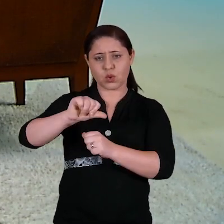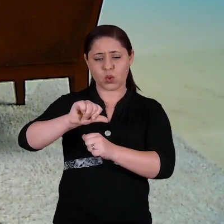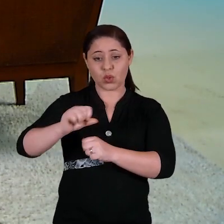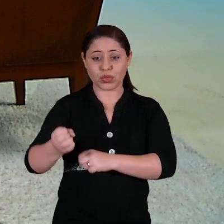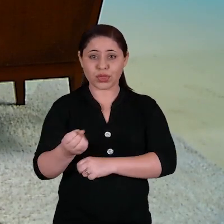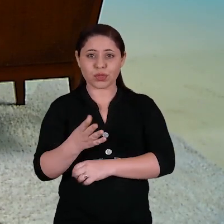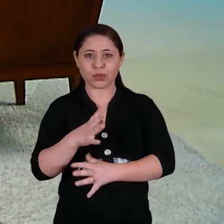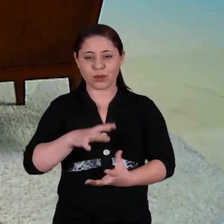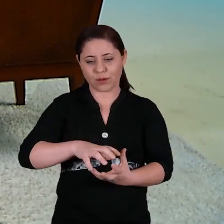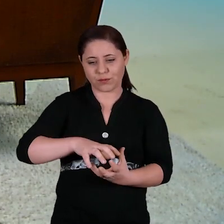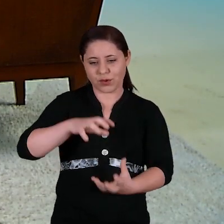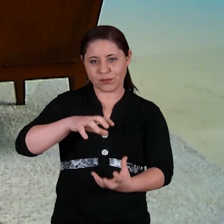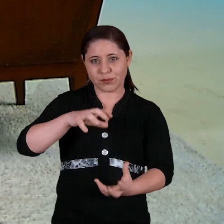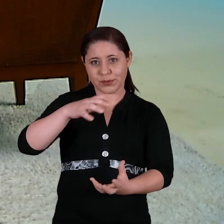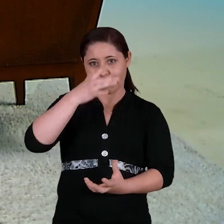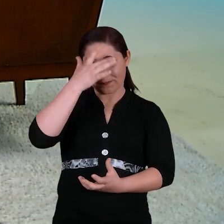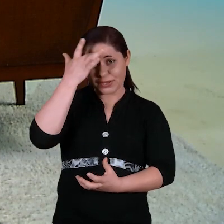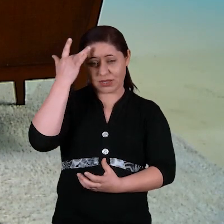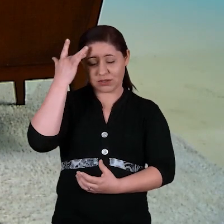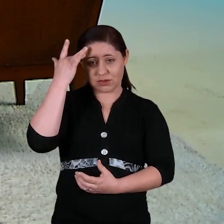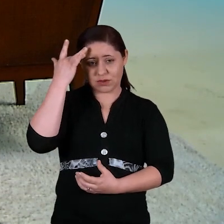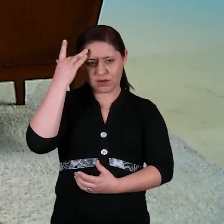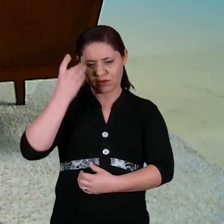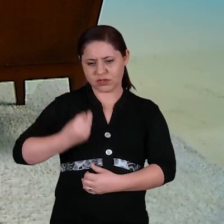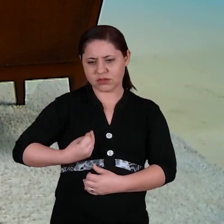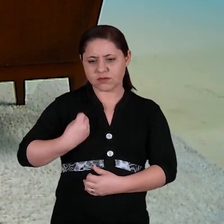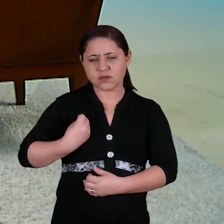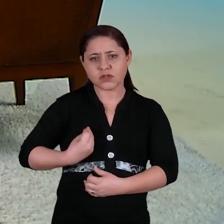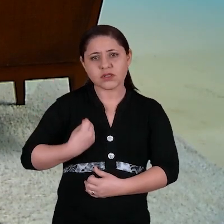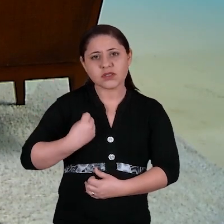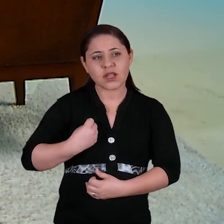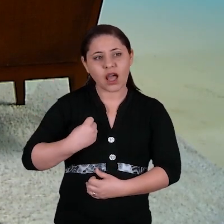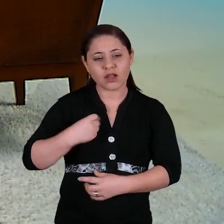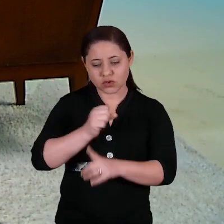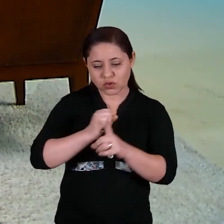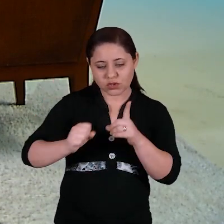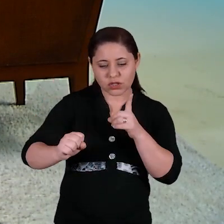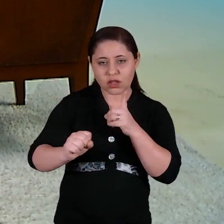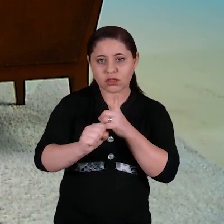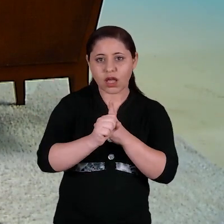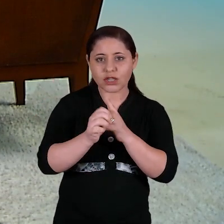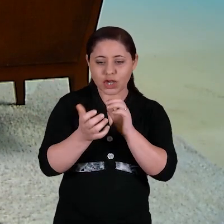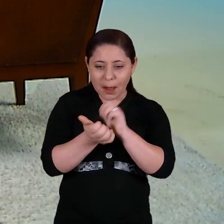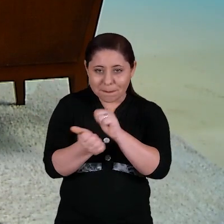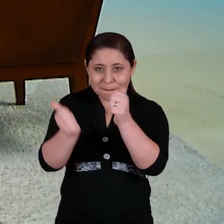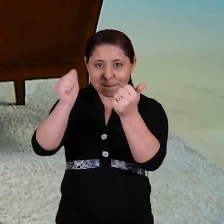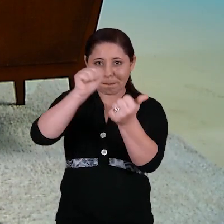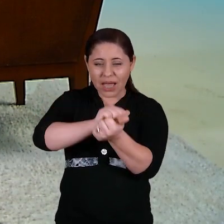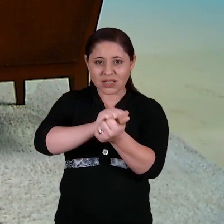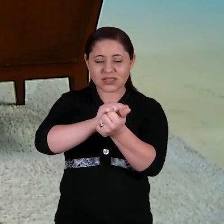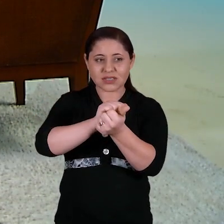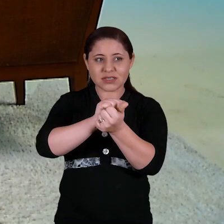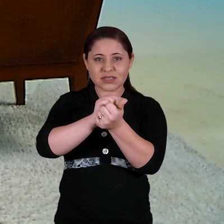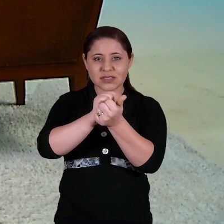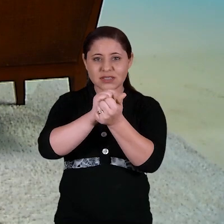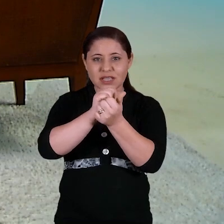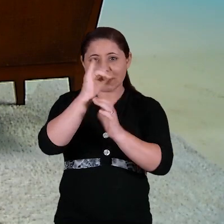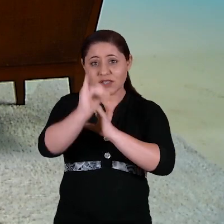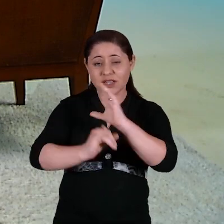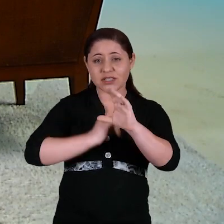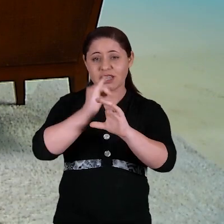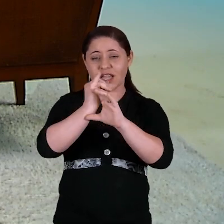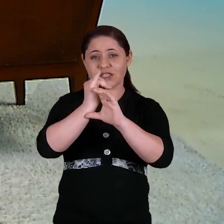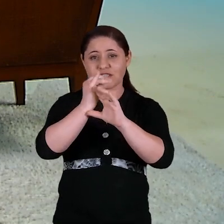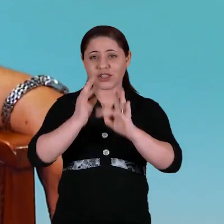idoso, né, conseguem fazer com que ele se adeque a essa nova sociedade, uma sociedade mais tecnológica, mais